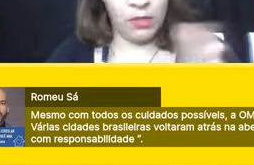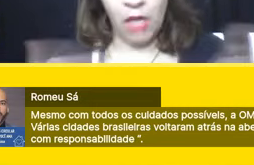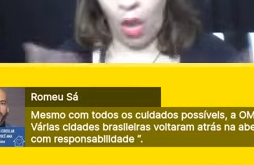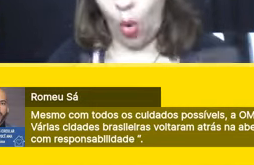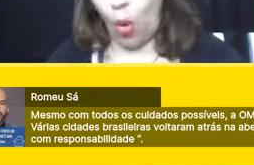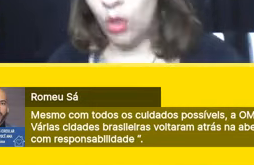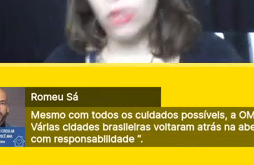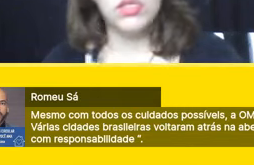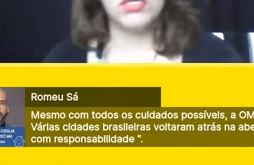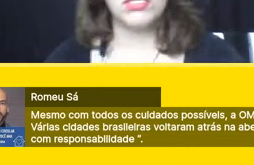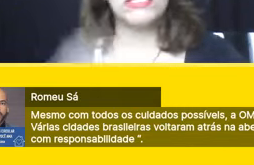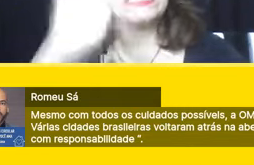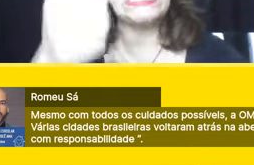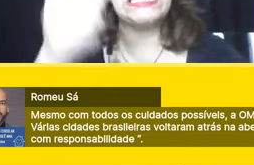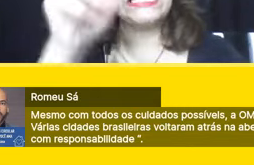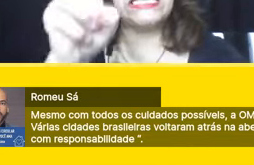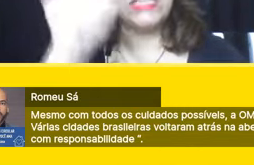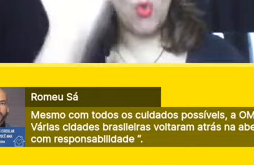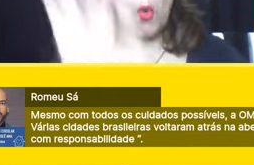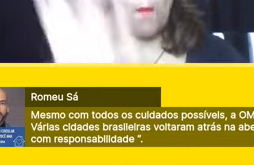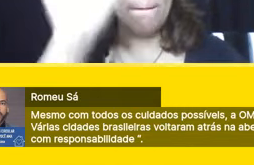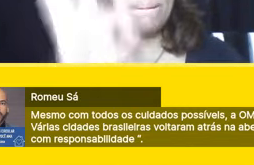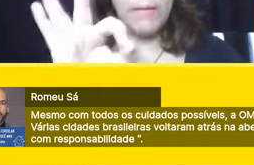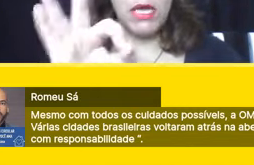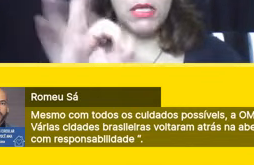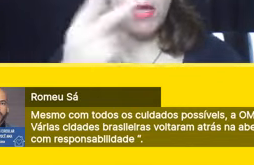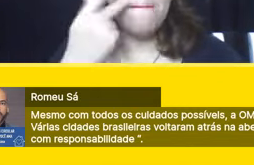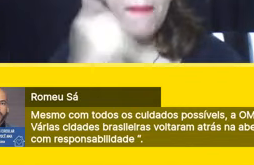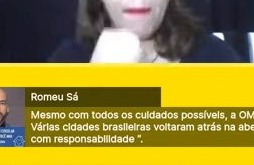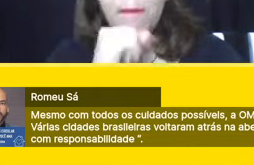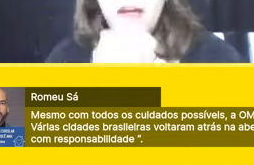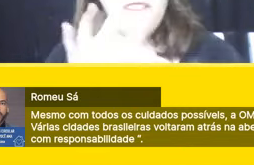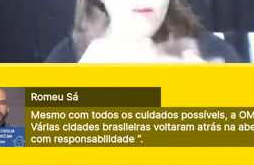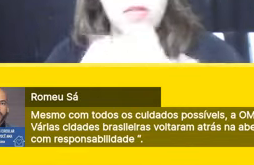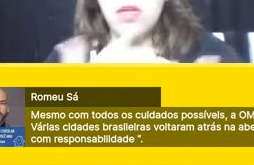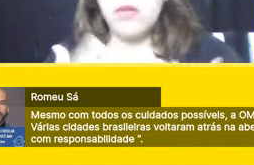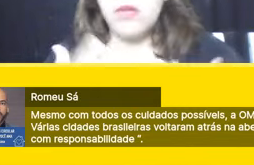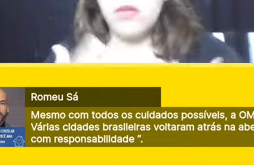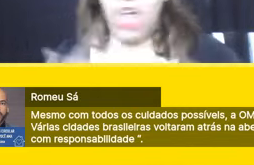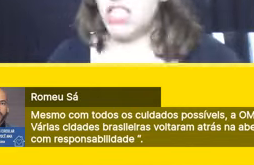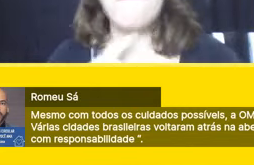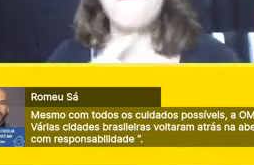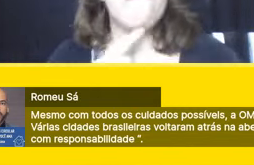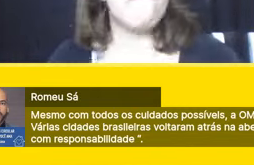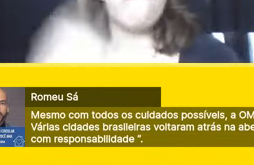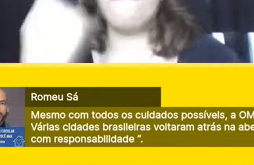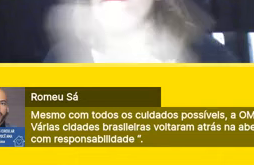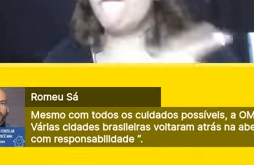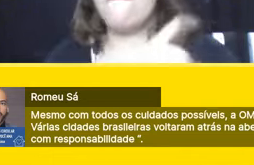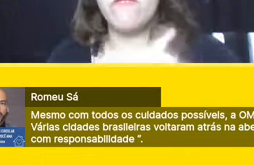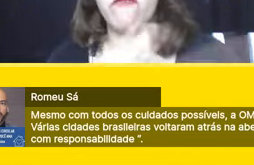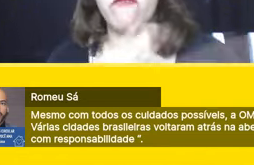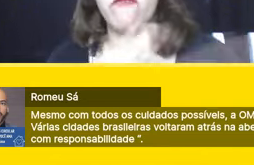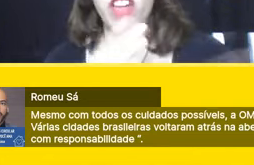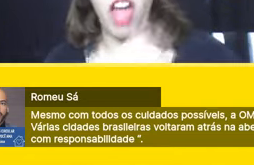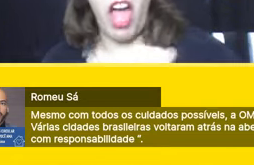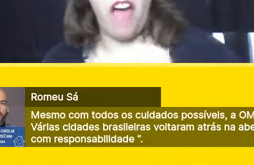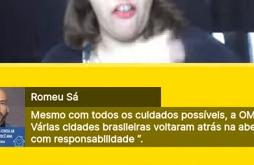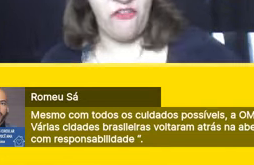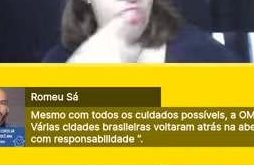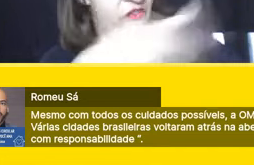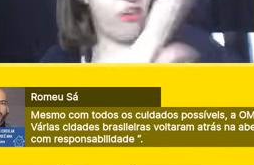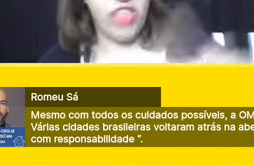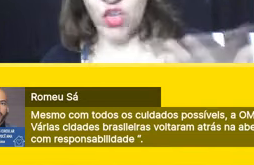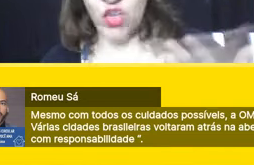que 75% dos pais não têm a vontade de liberar seus filhos para as escolas,